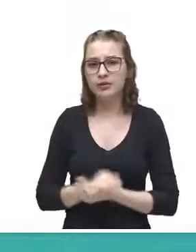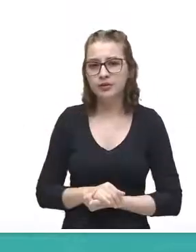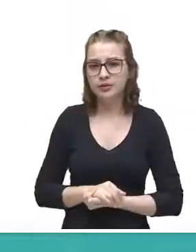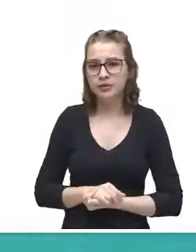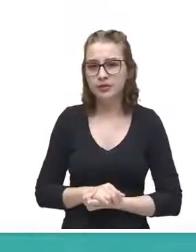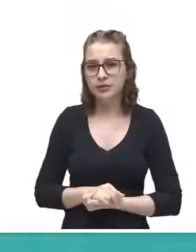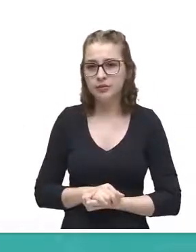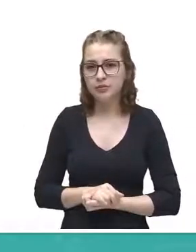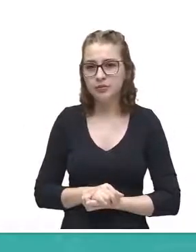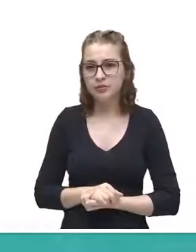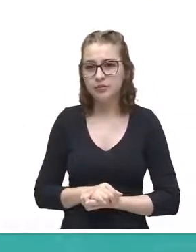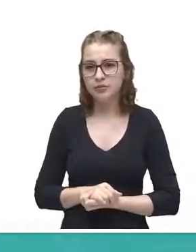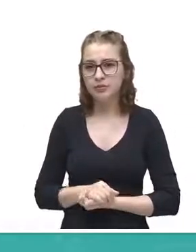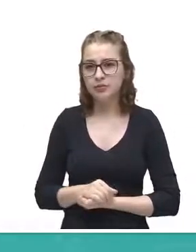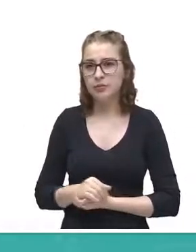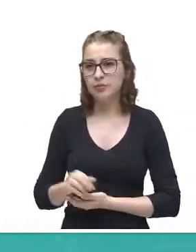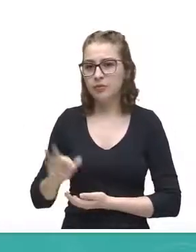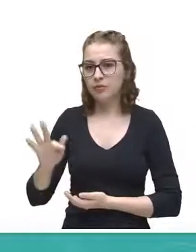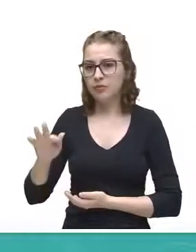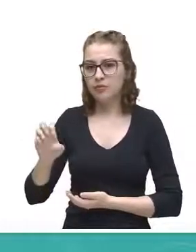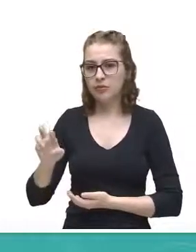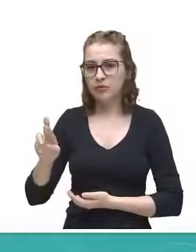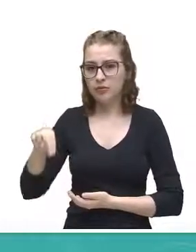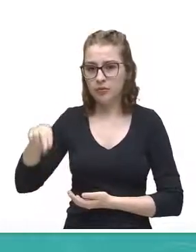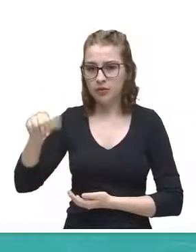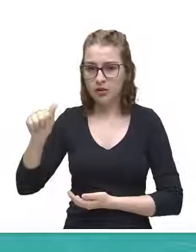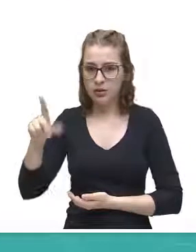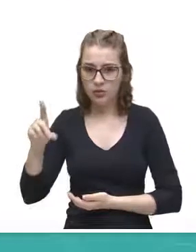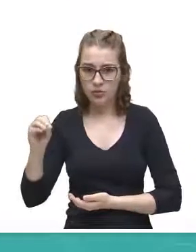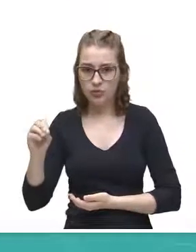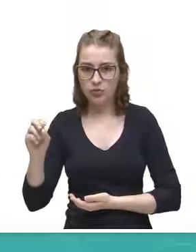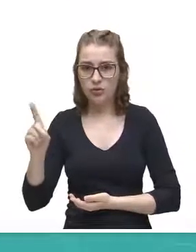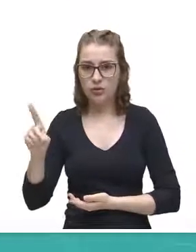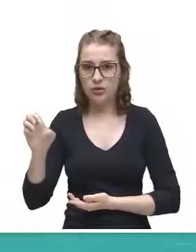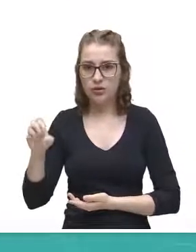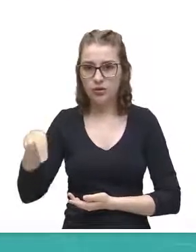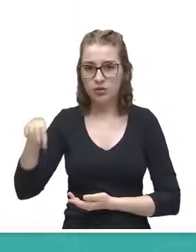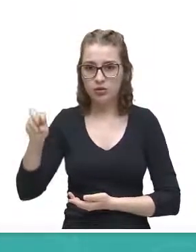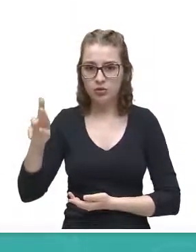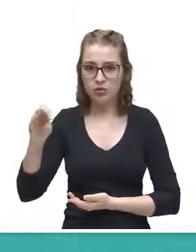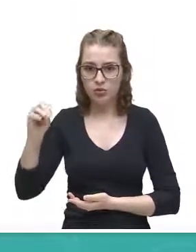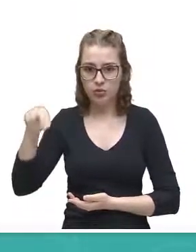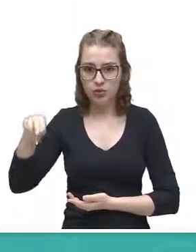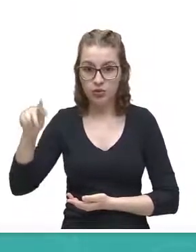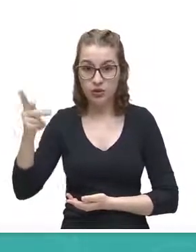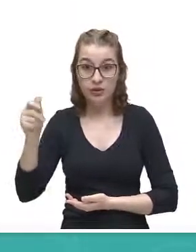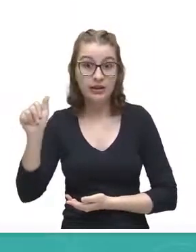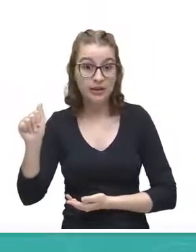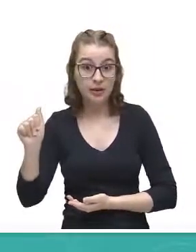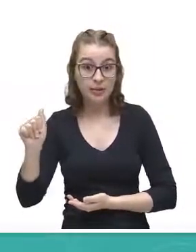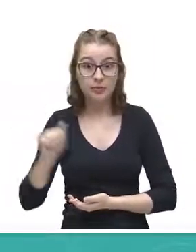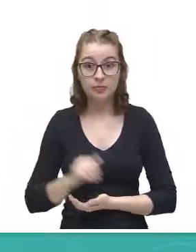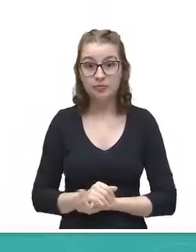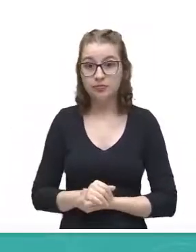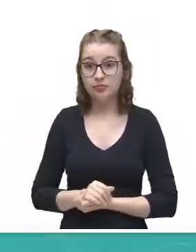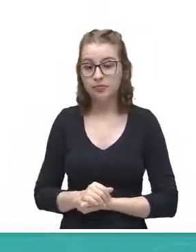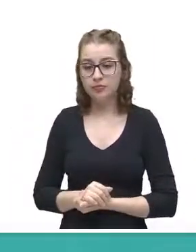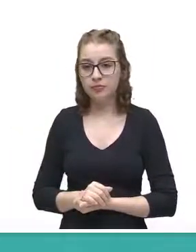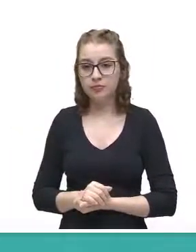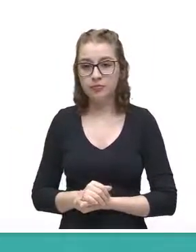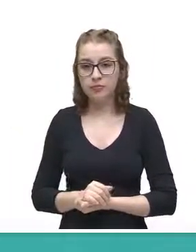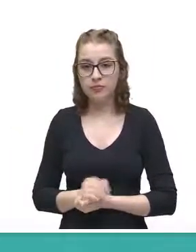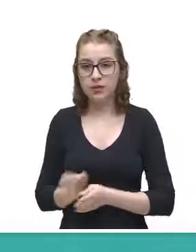de Noronha. É o nosso primeiro fuso horário no Brasil. Seguido do original, do oficial,